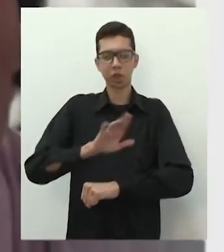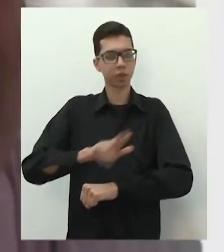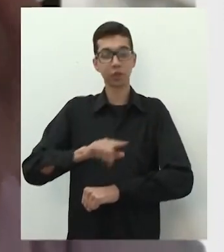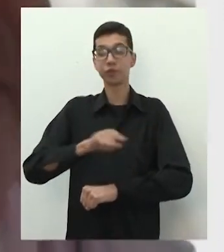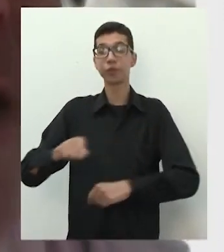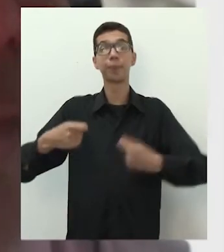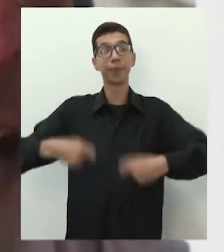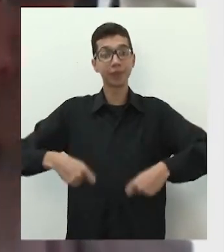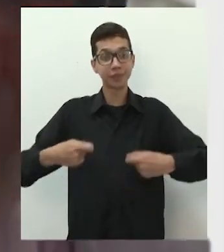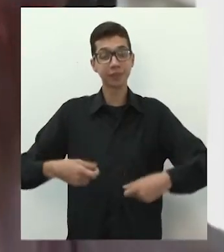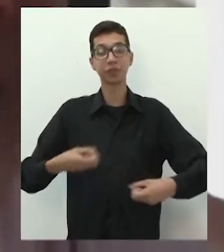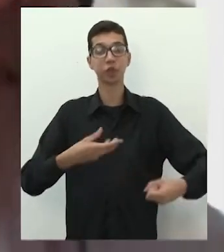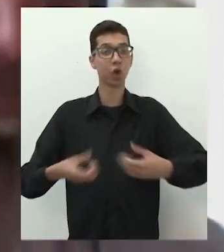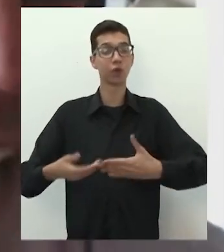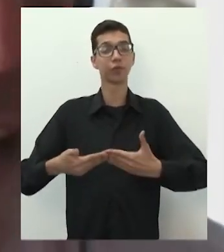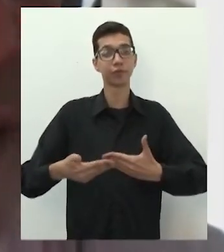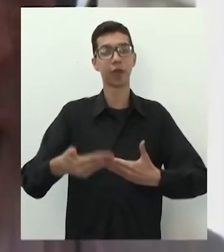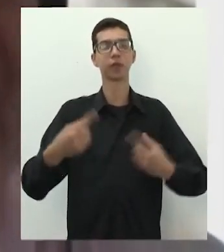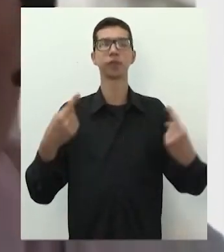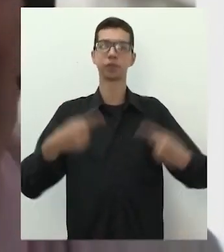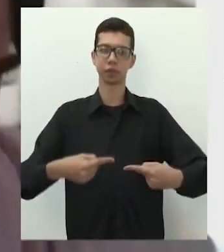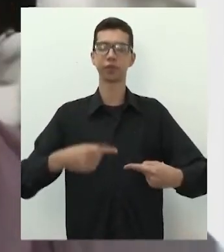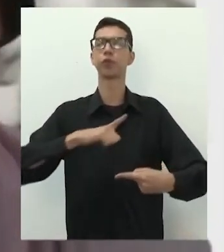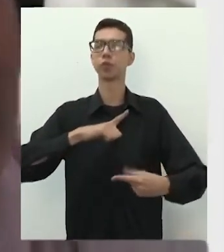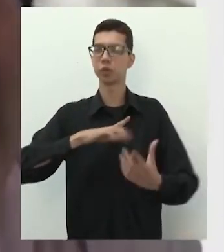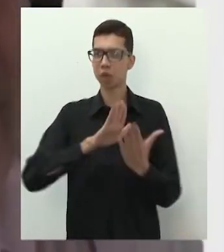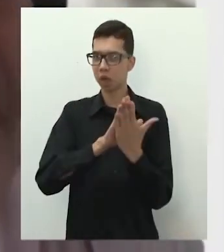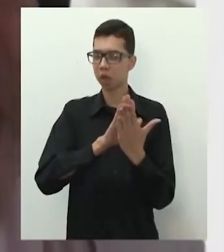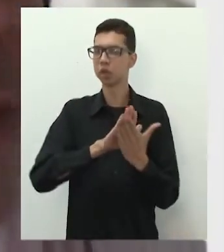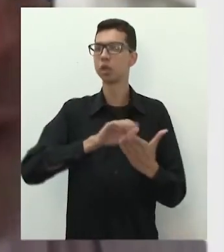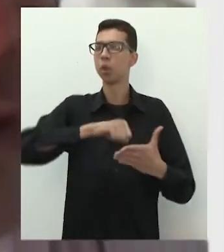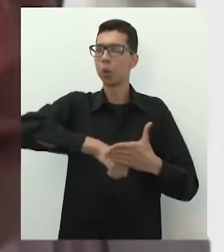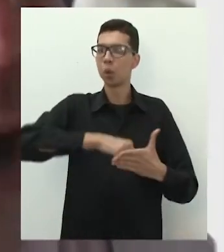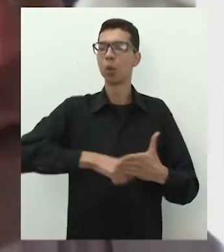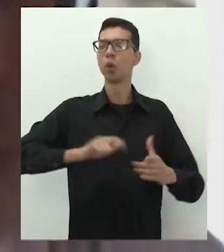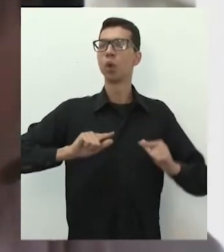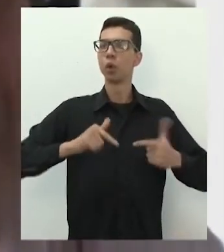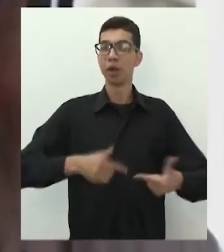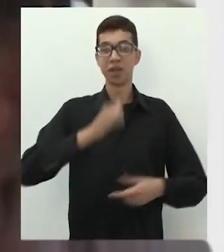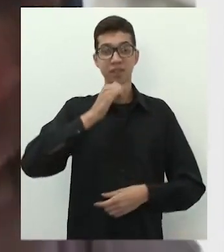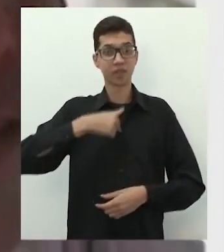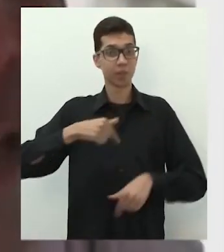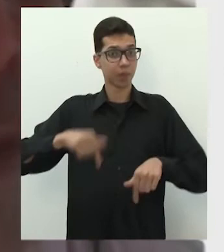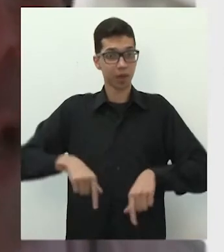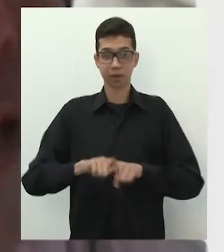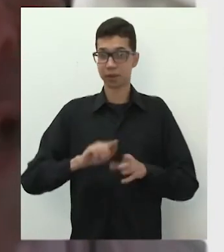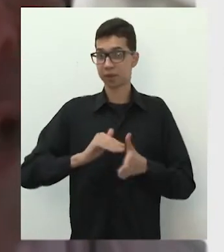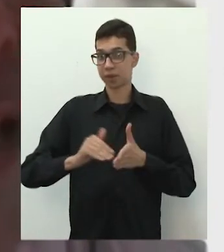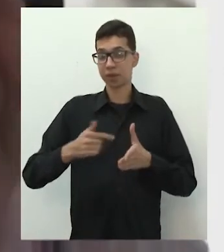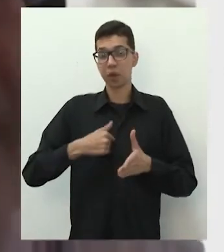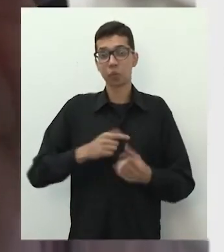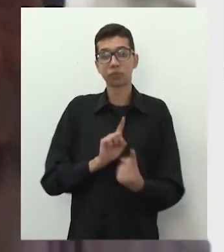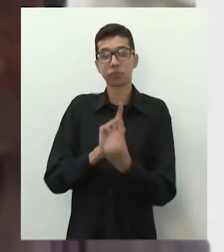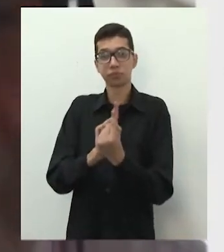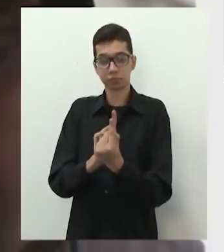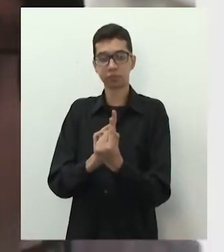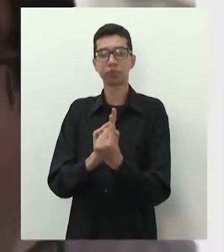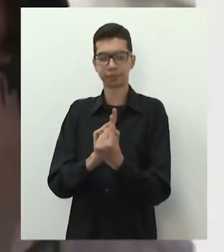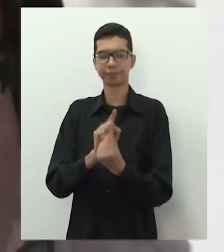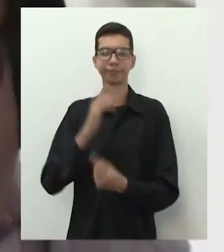Mas o que deve te afagar o coração, se é que eu posso dizer isso, é que a gente discute. Ponha isso na rede, ponha isso